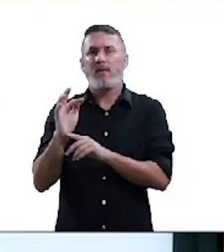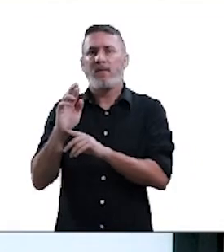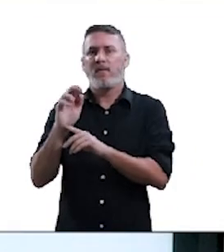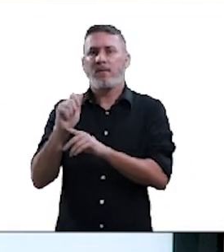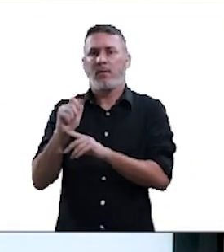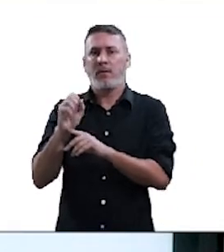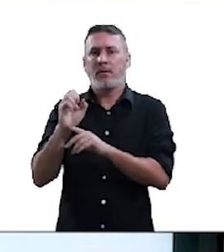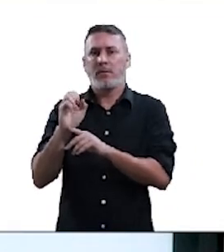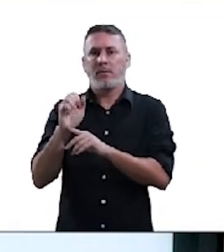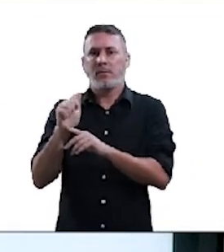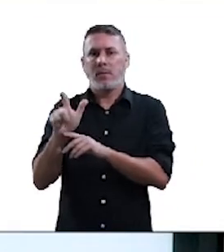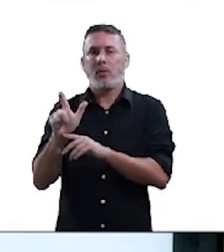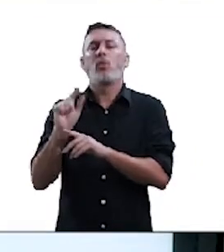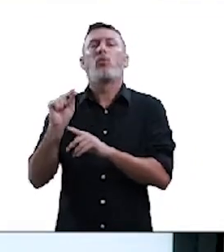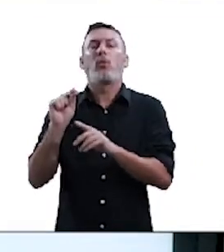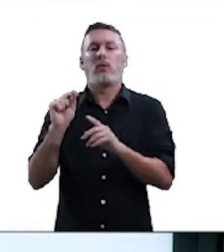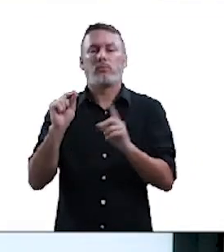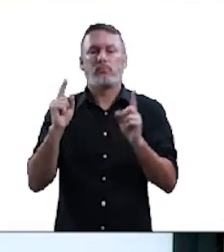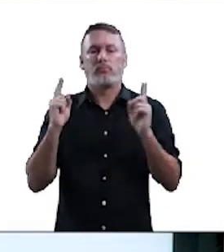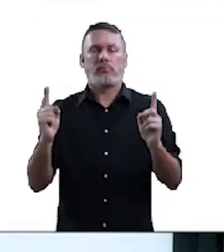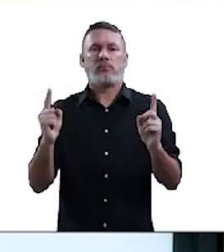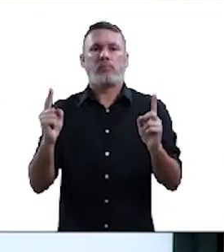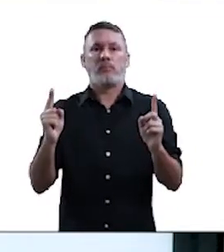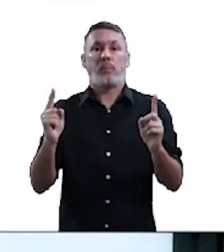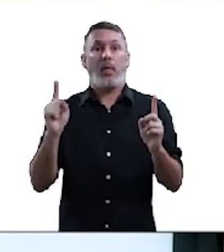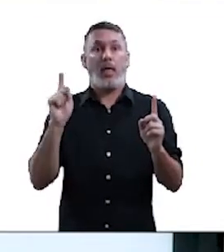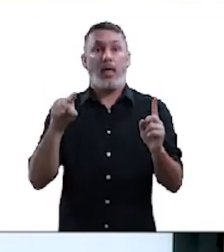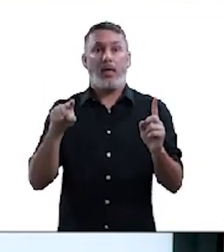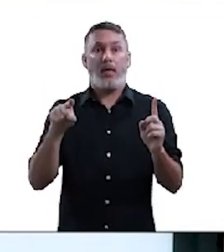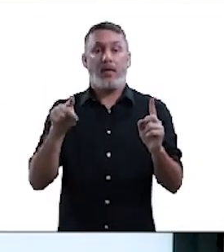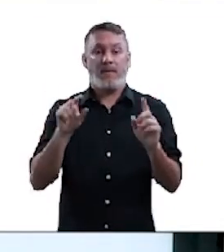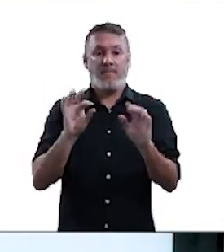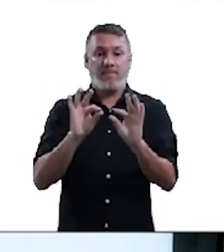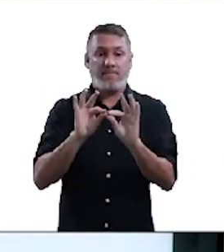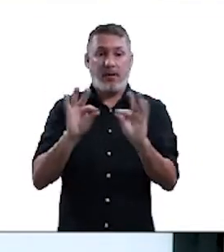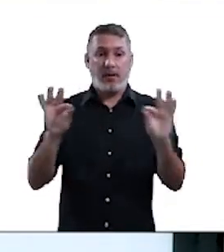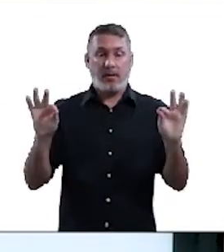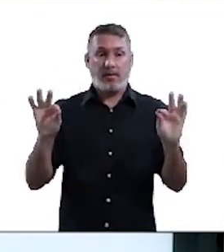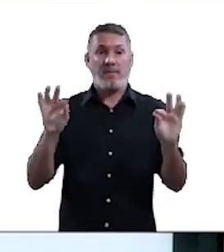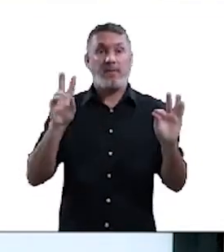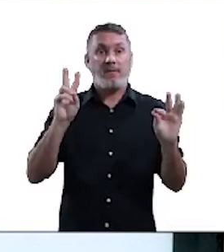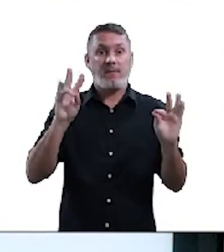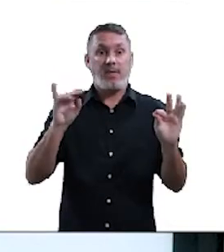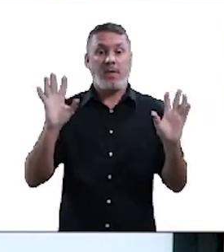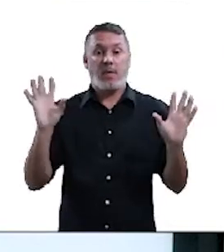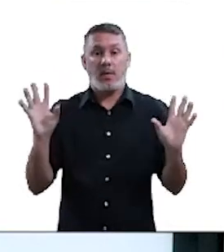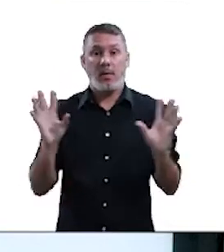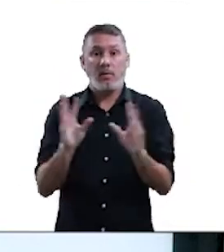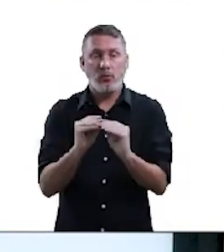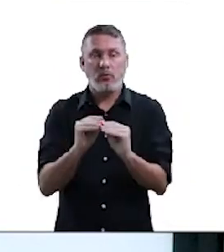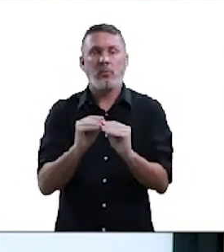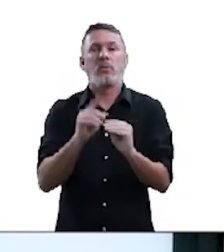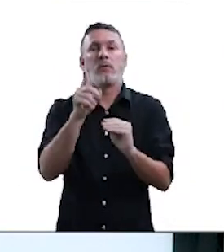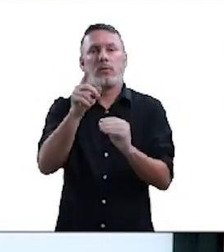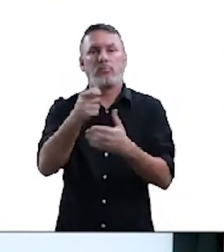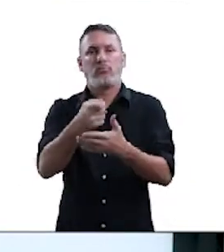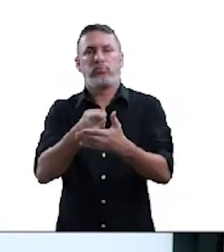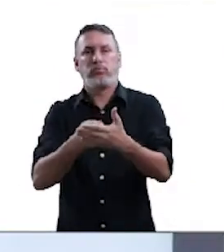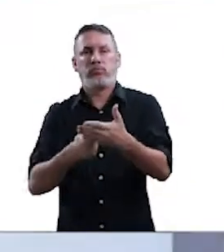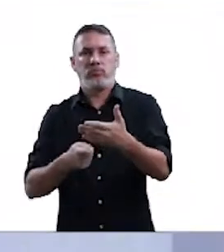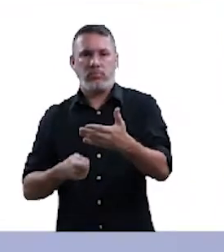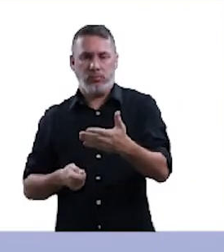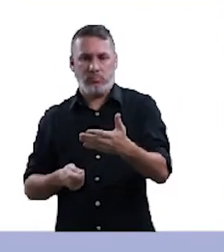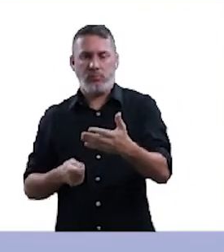frase do topo. É uma frase que vai resumir tudo aquilo que você vai escrever no seu